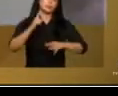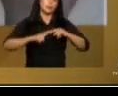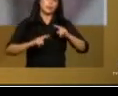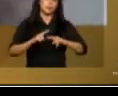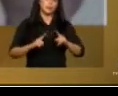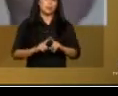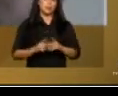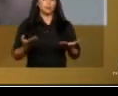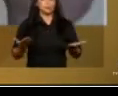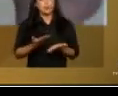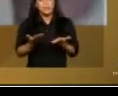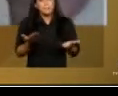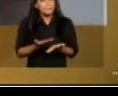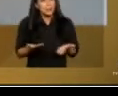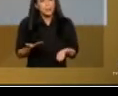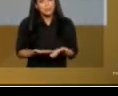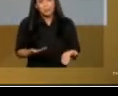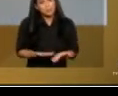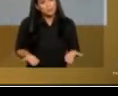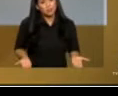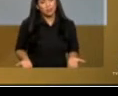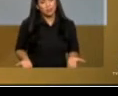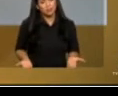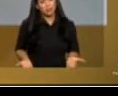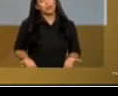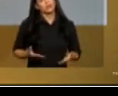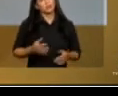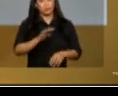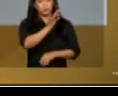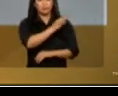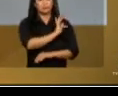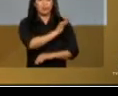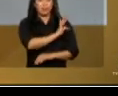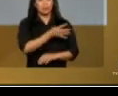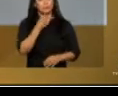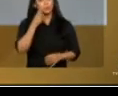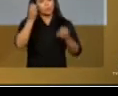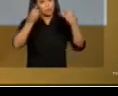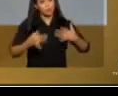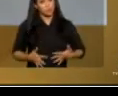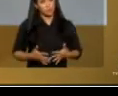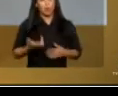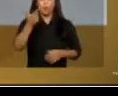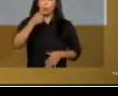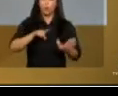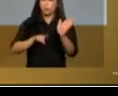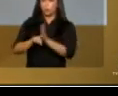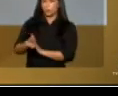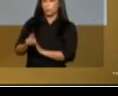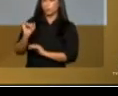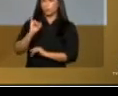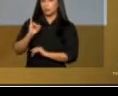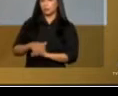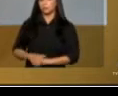duas pontas, diz esse técnico de nomeada. Vem uma outra pergunta que me parece